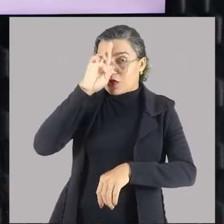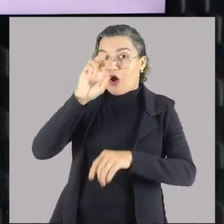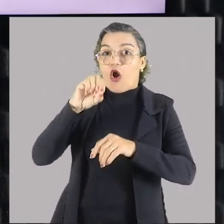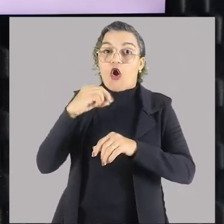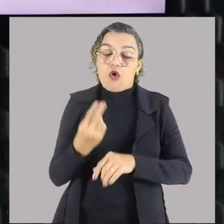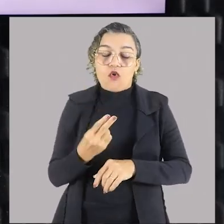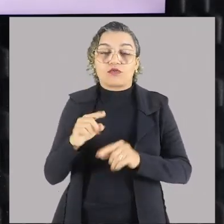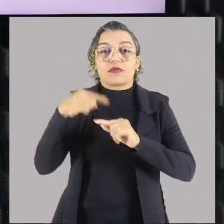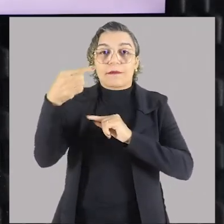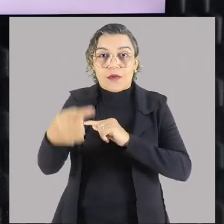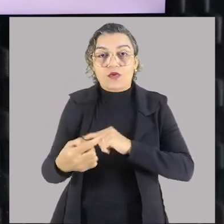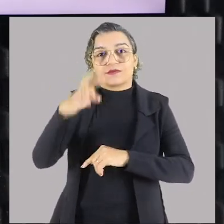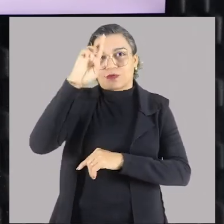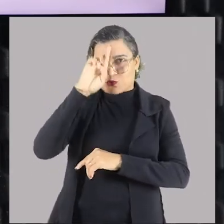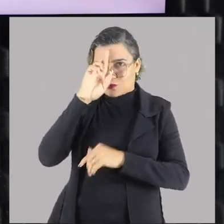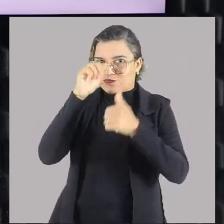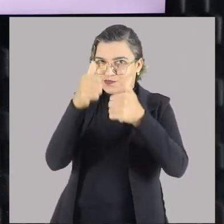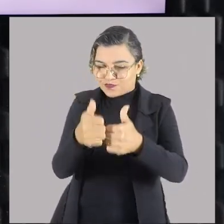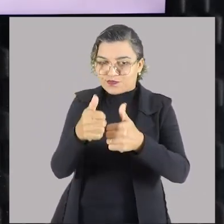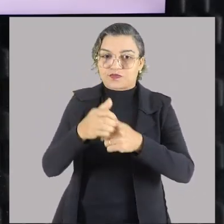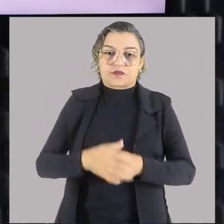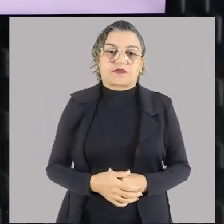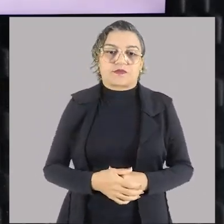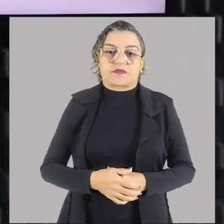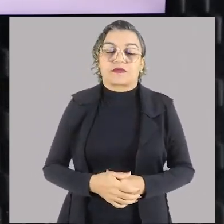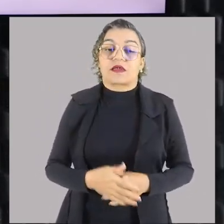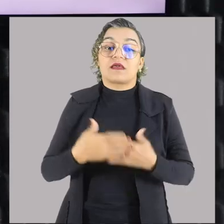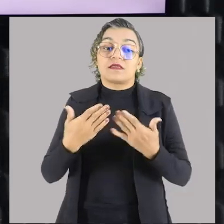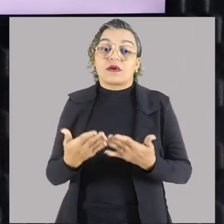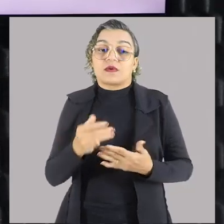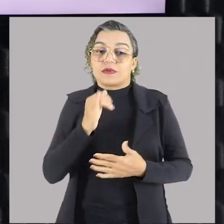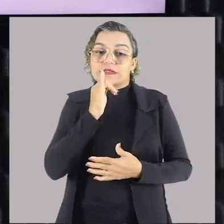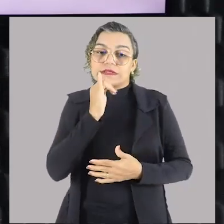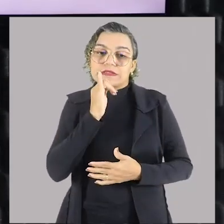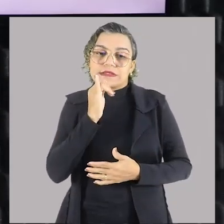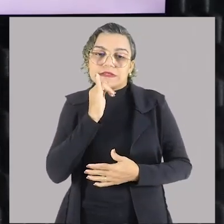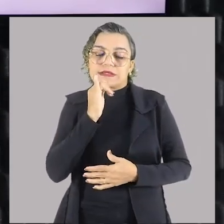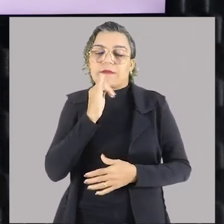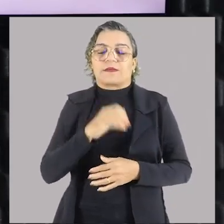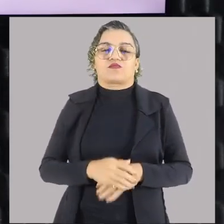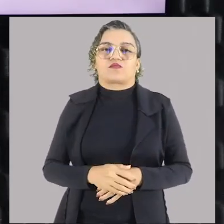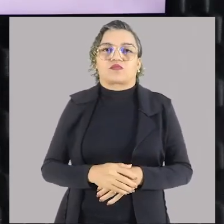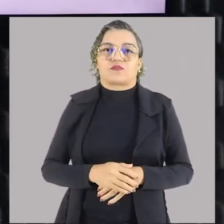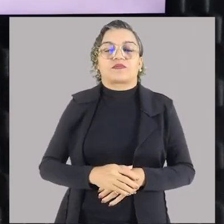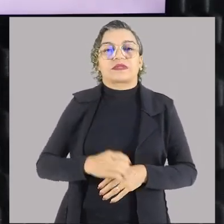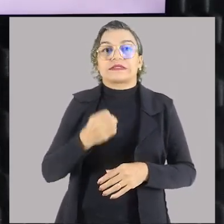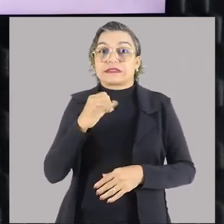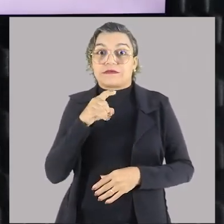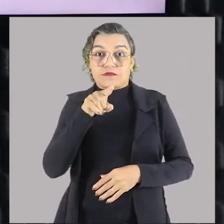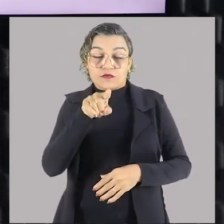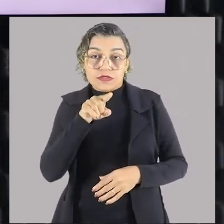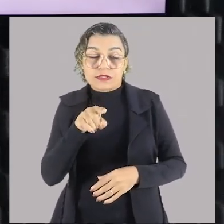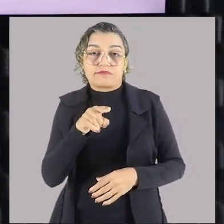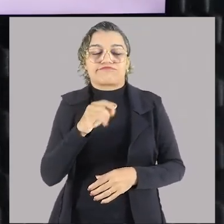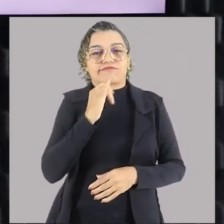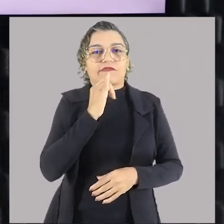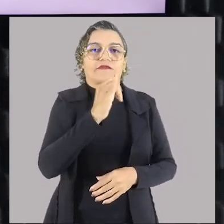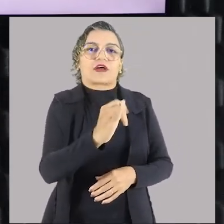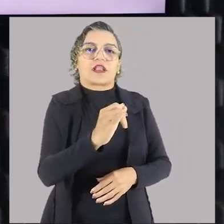O que é que nós temos aqui? Good morning, que é o cumprimento do bom dia. Se você quer desejar para alguém um bom dia o dia